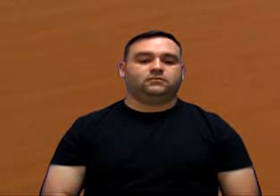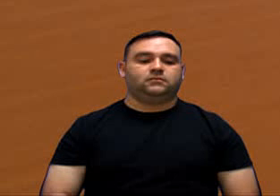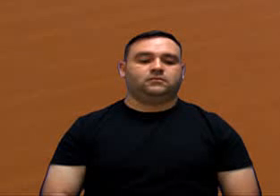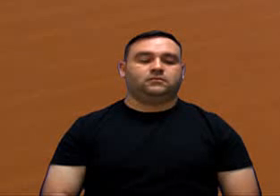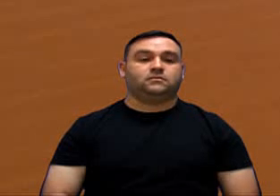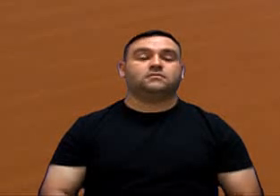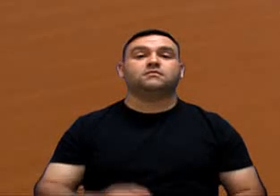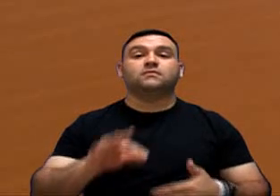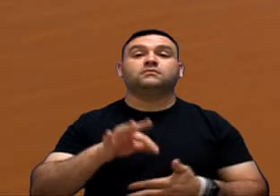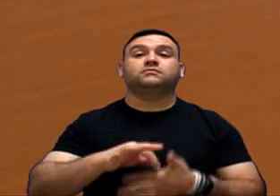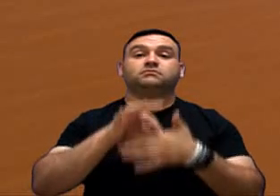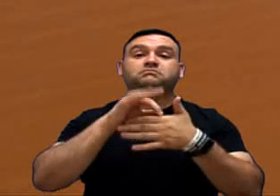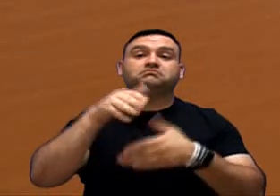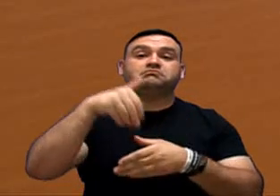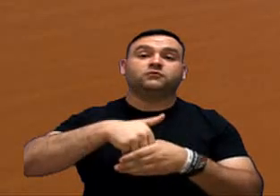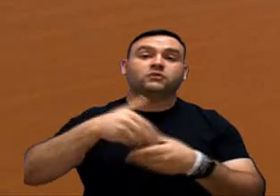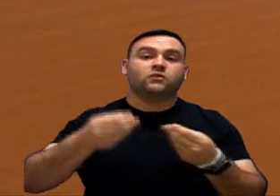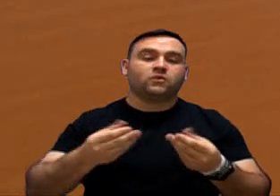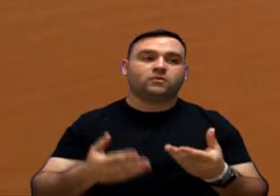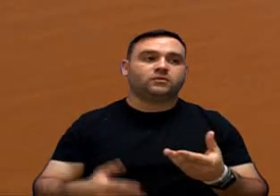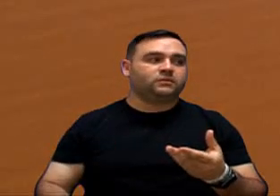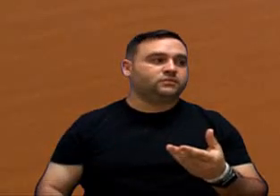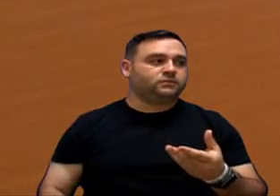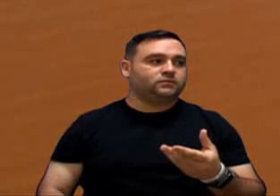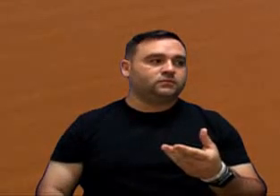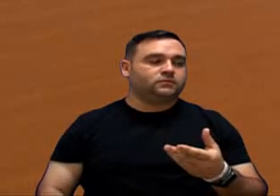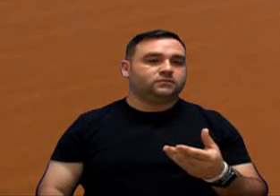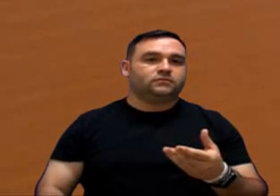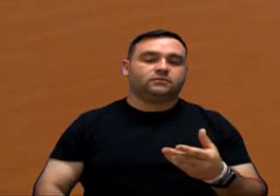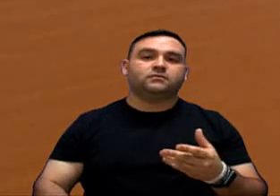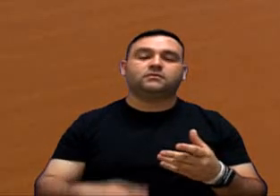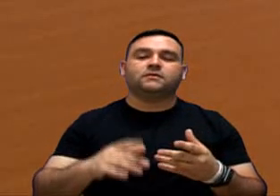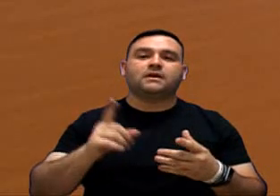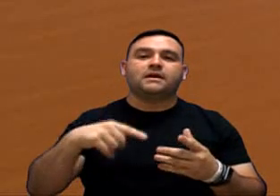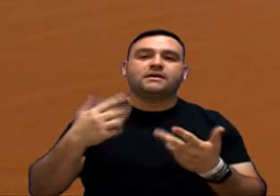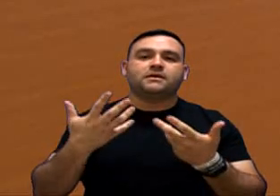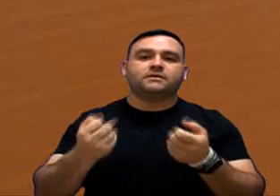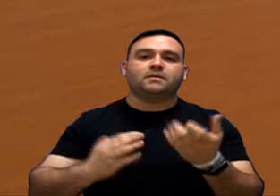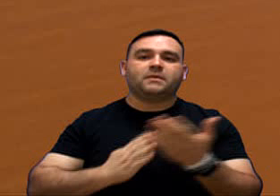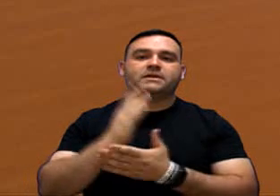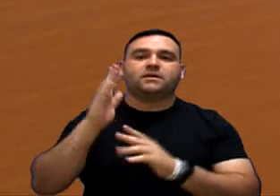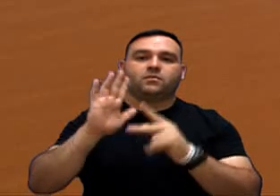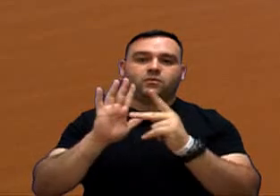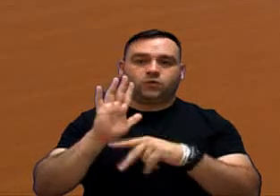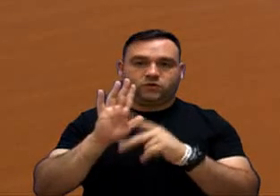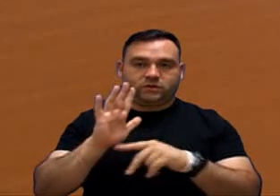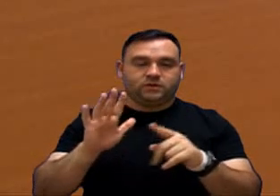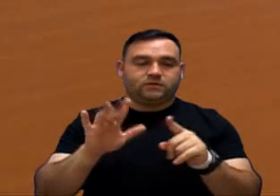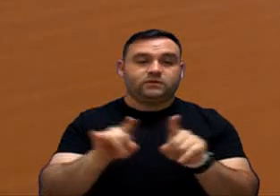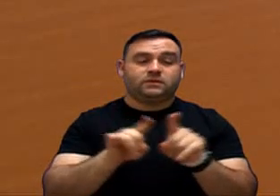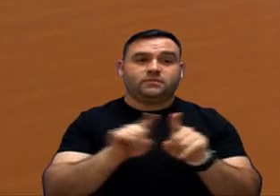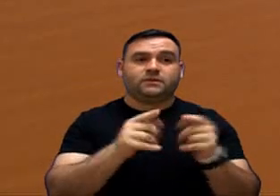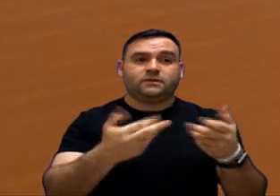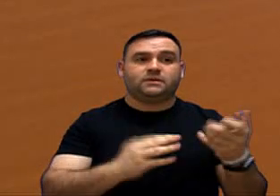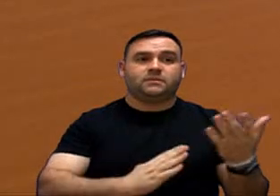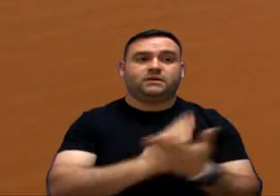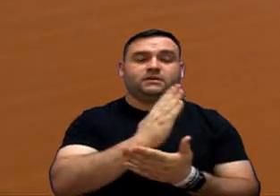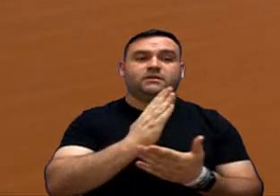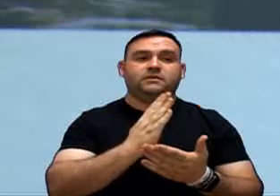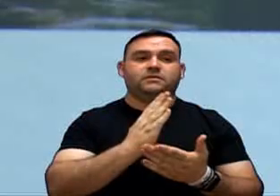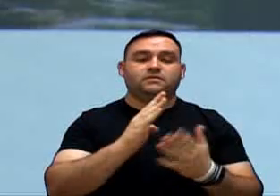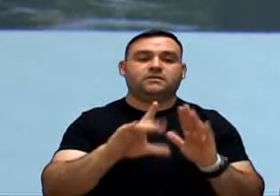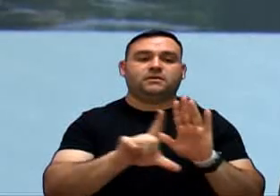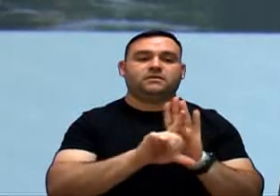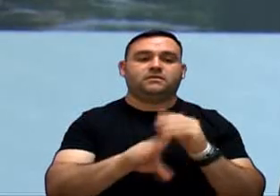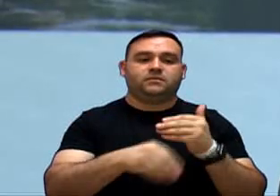O caminhamento do líder? Não, o projeto então, pode e a primeira emenda. É pela aprovação do projeto, pela aprovação do nosso emenda.